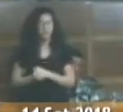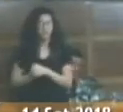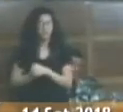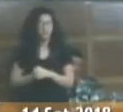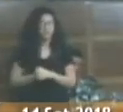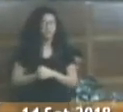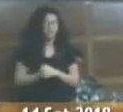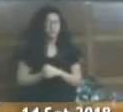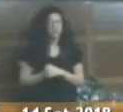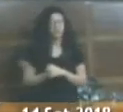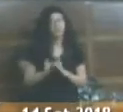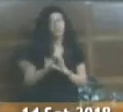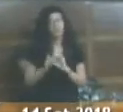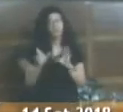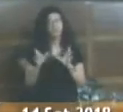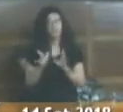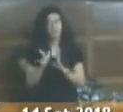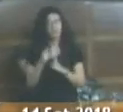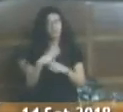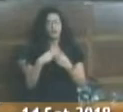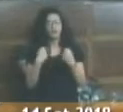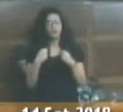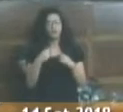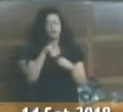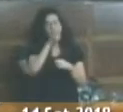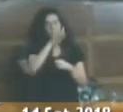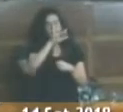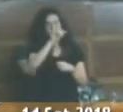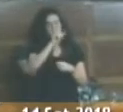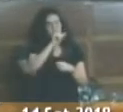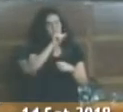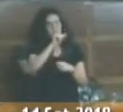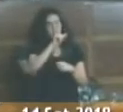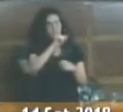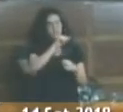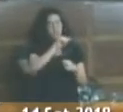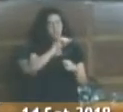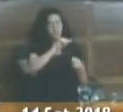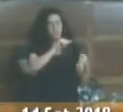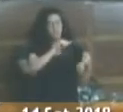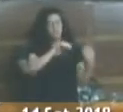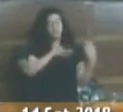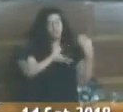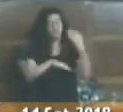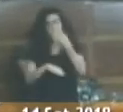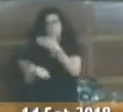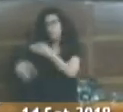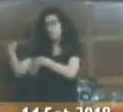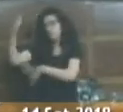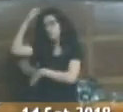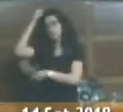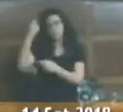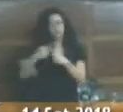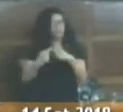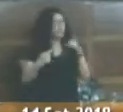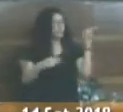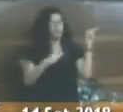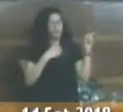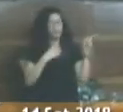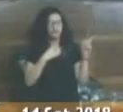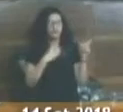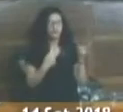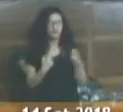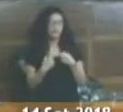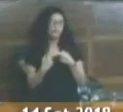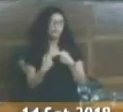outras, liberados. Eu tenho que sair da Vila Histórica para trazer o turista aqui em Angra, porque lá eu não posso levar o turista,